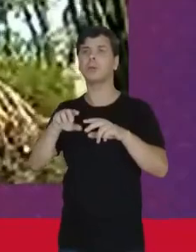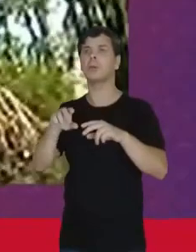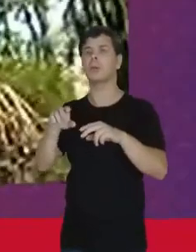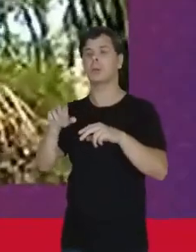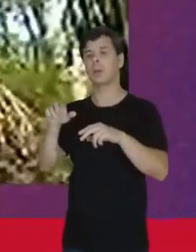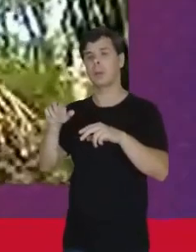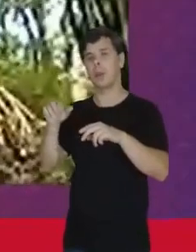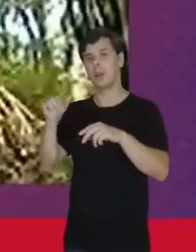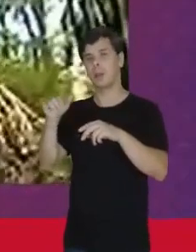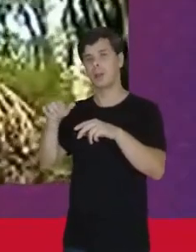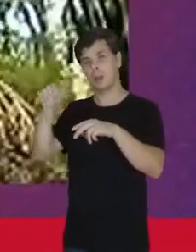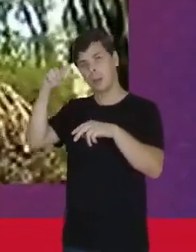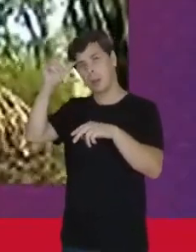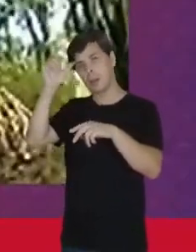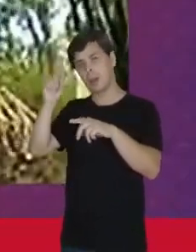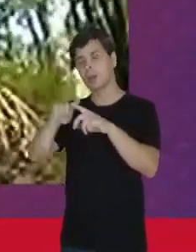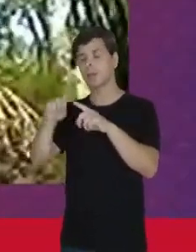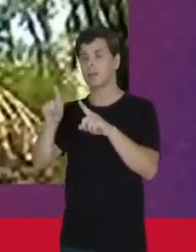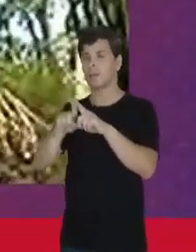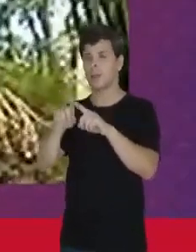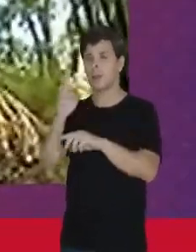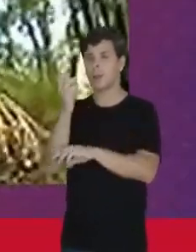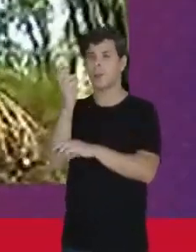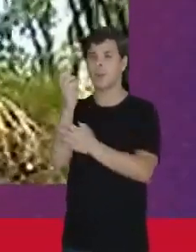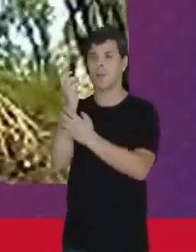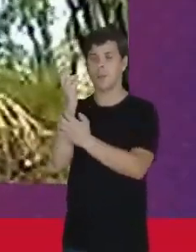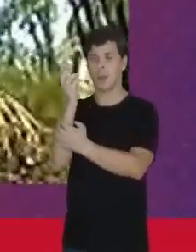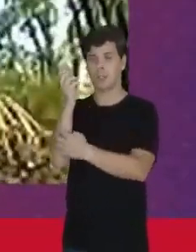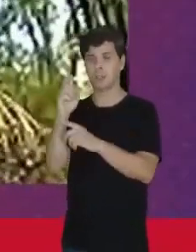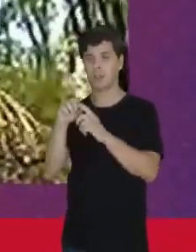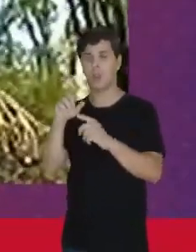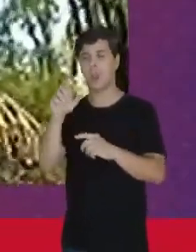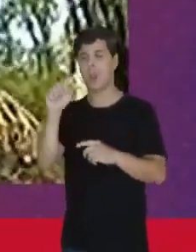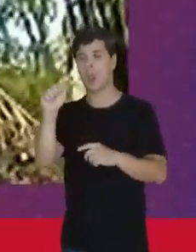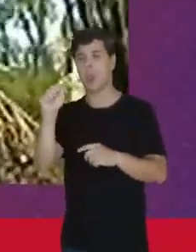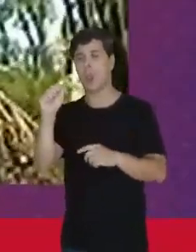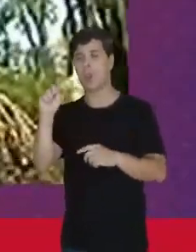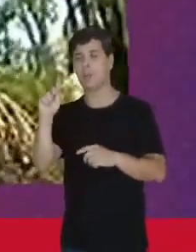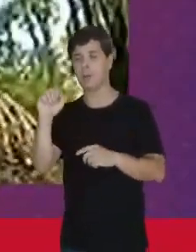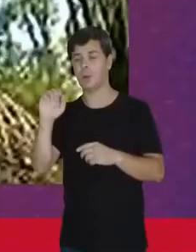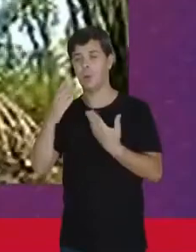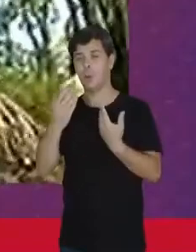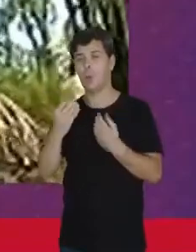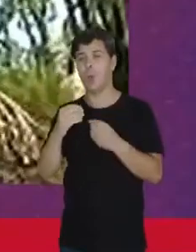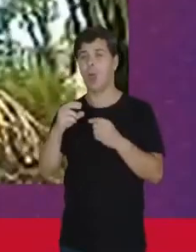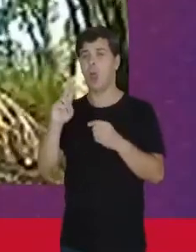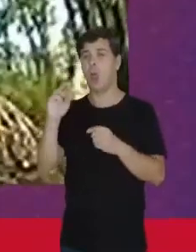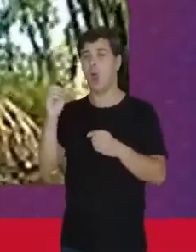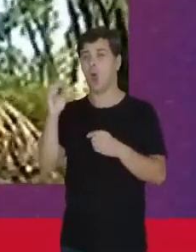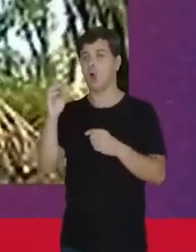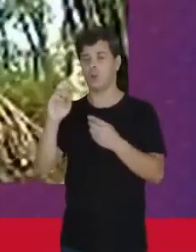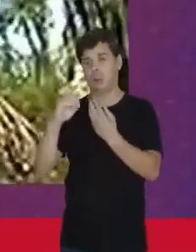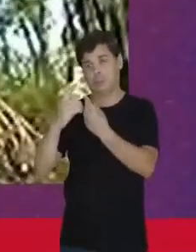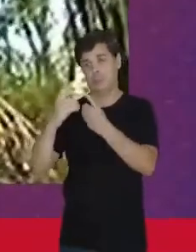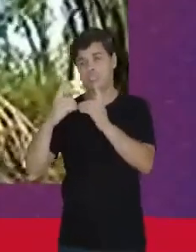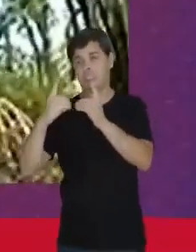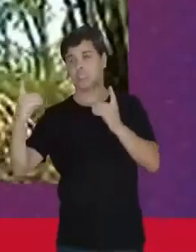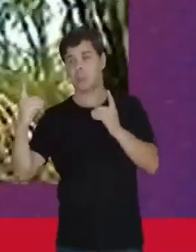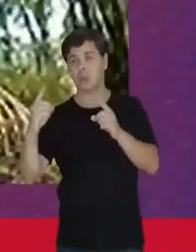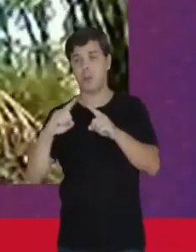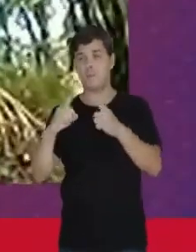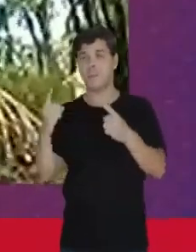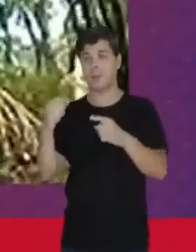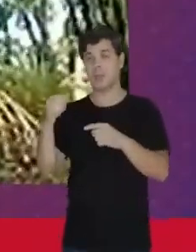pastagem e da área que tinha o abacaxi e os eucaliptos. Como a minha horta é longe, não prejudicou nada, mas